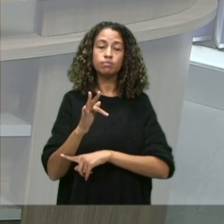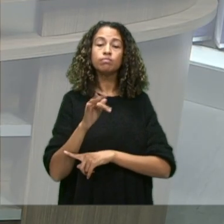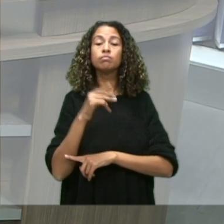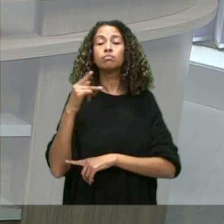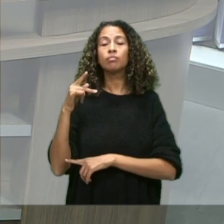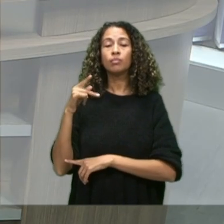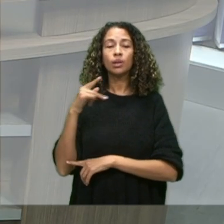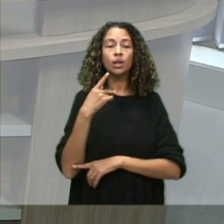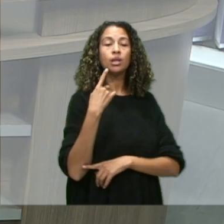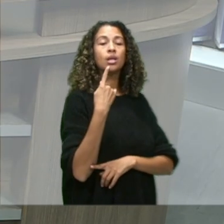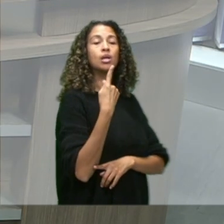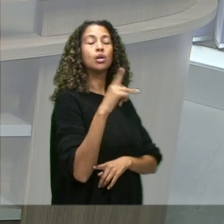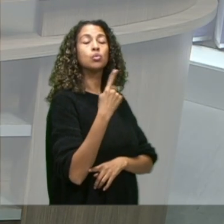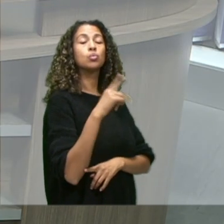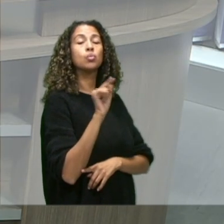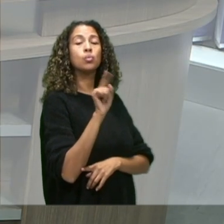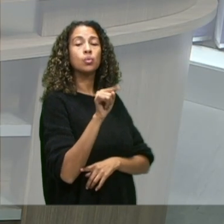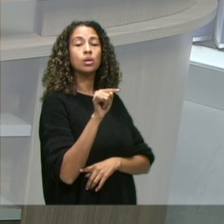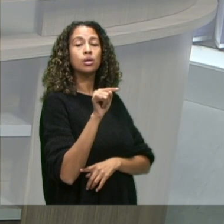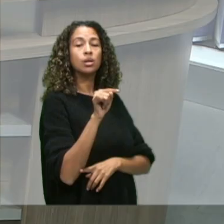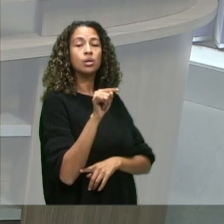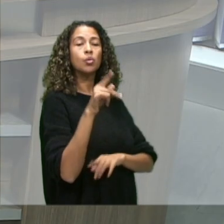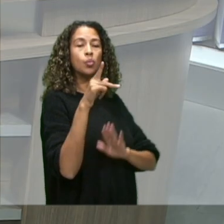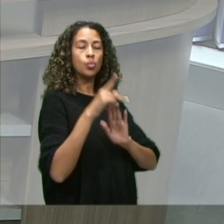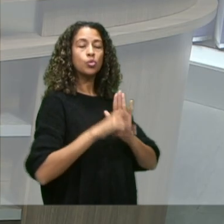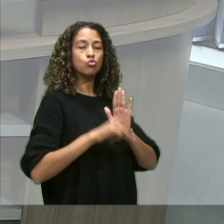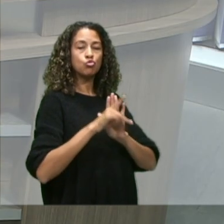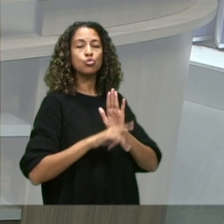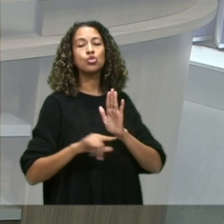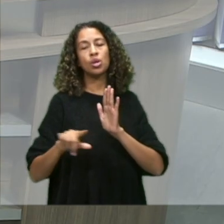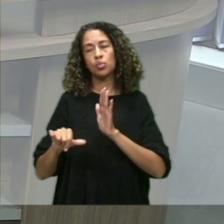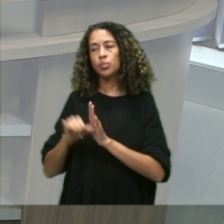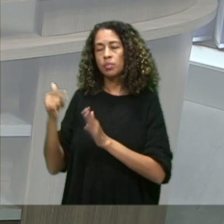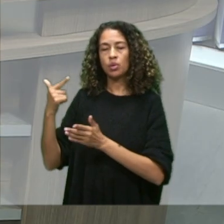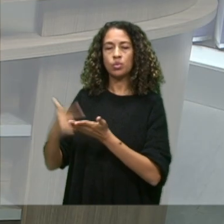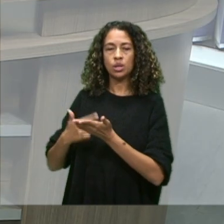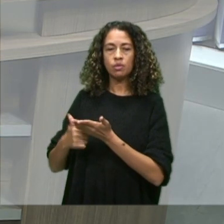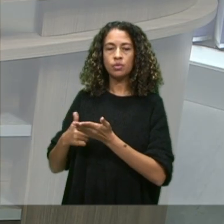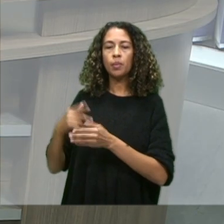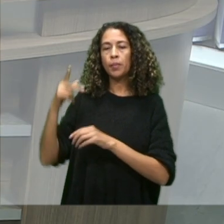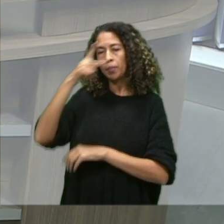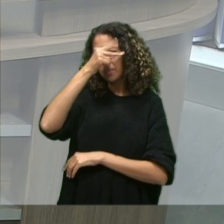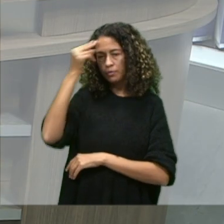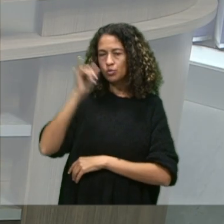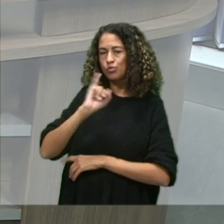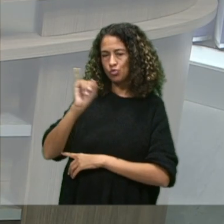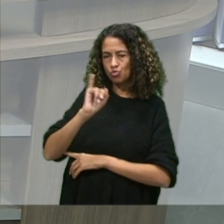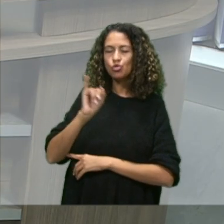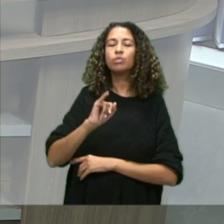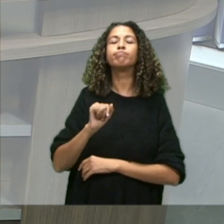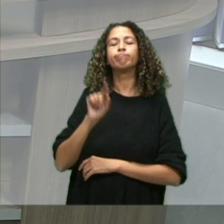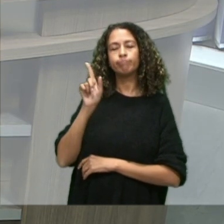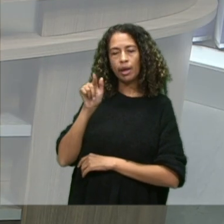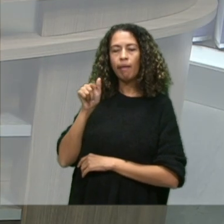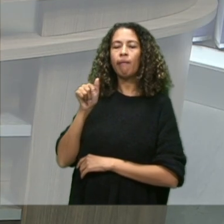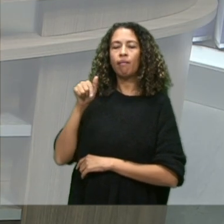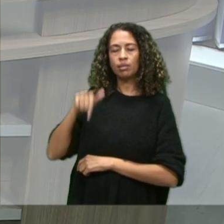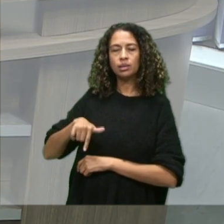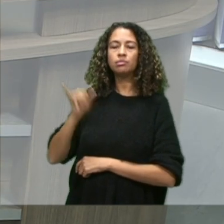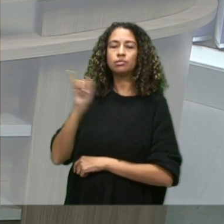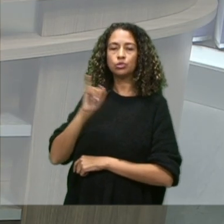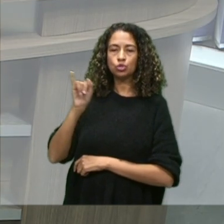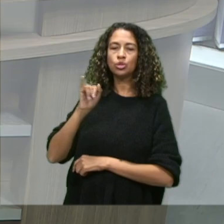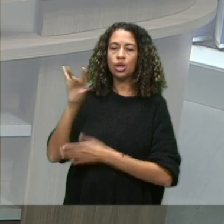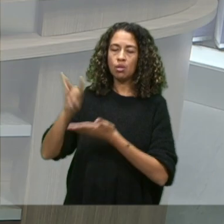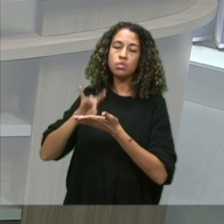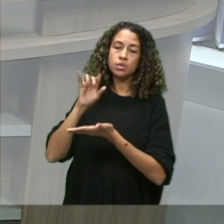é o projeto Meu Primeiro Livro, né? Que é da Prefeitura de Itajaí. Isso, Fundação Cultural, Prefeitura. Foi uma